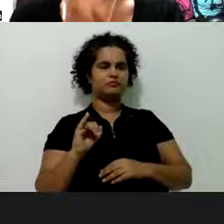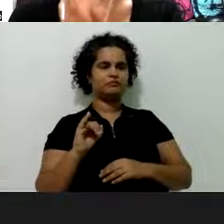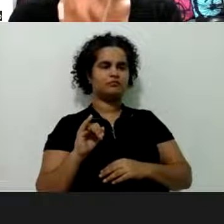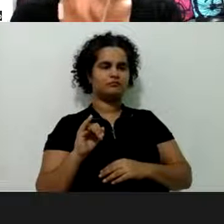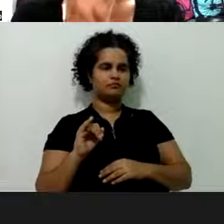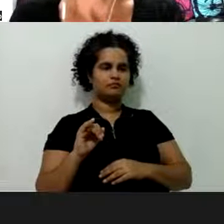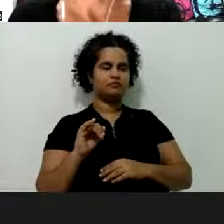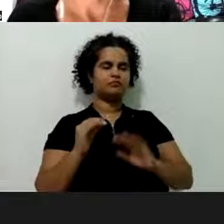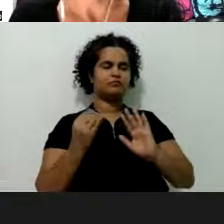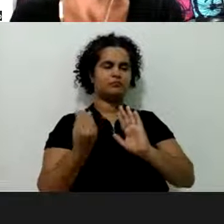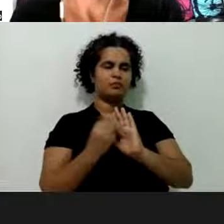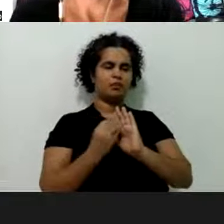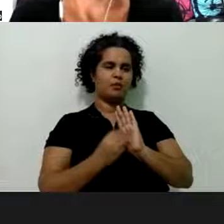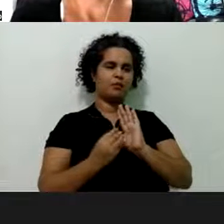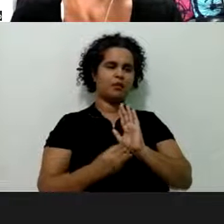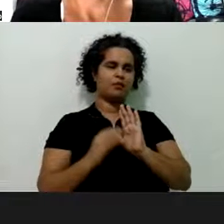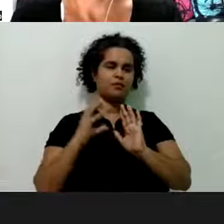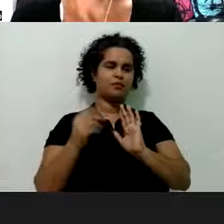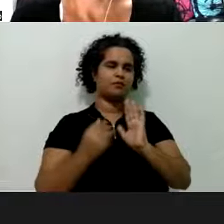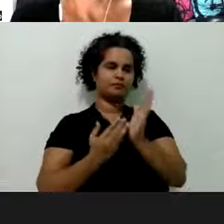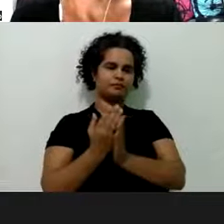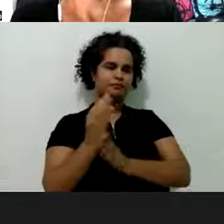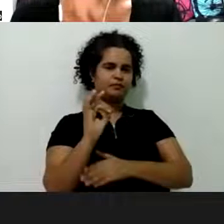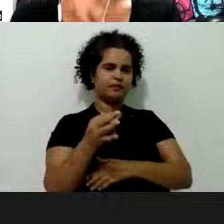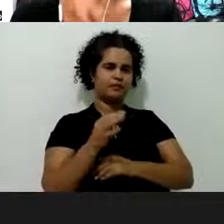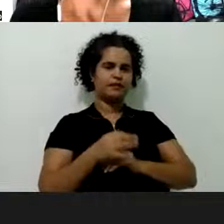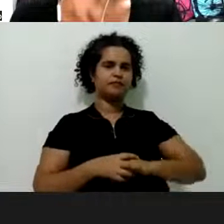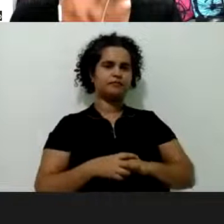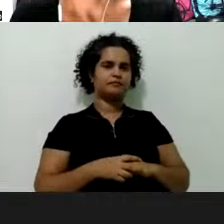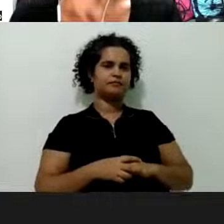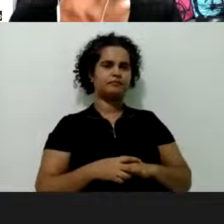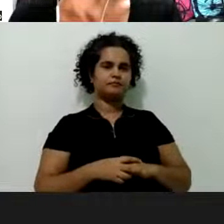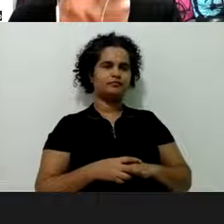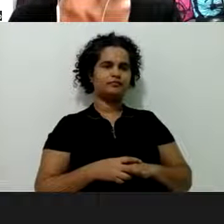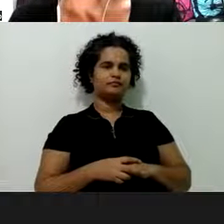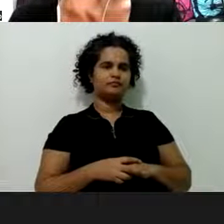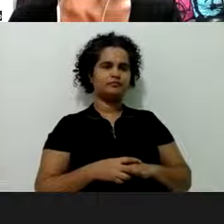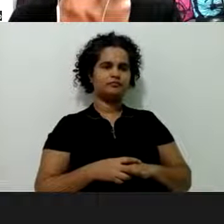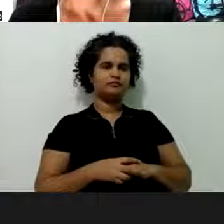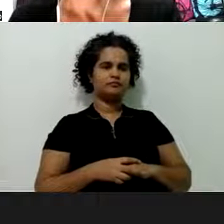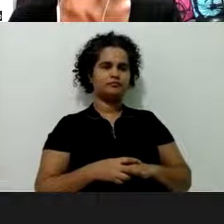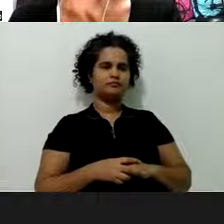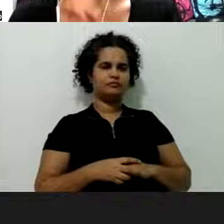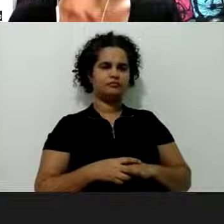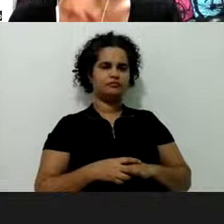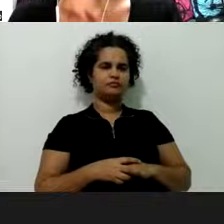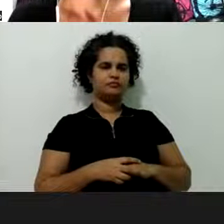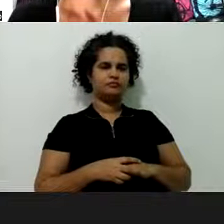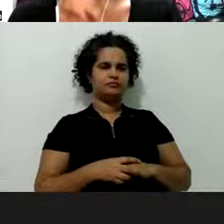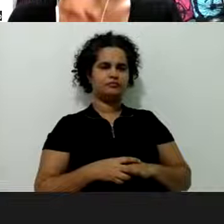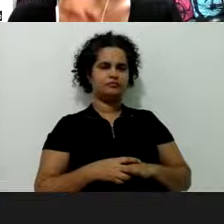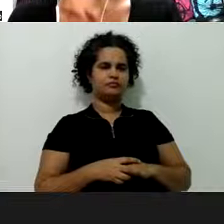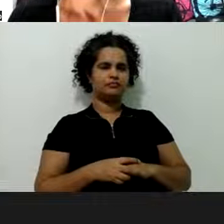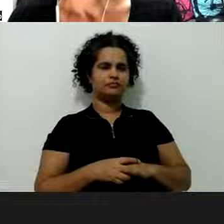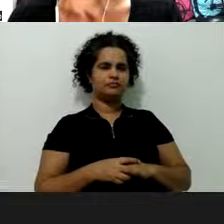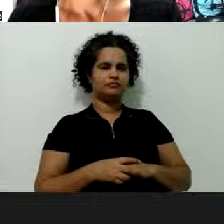esses parâmetros, assim. Então, assim, deve ser meio por aí. Tem um que chama 5 velocidades, né, Felipe?